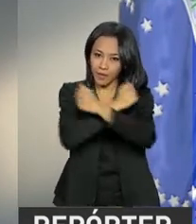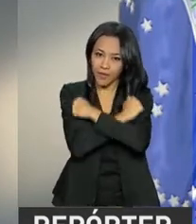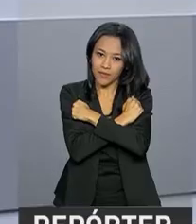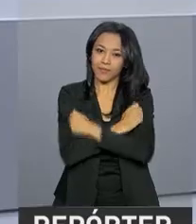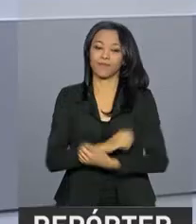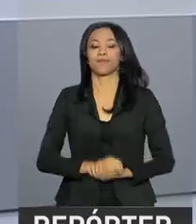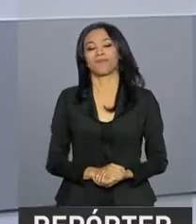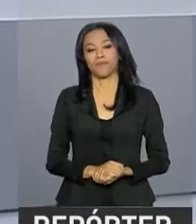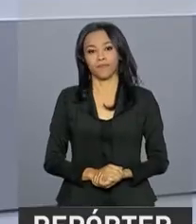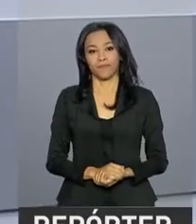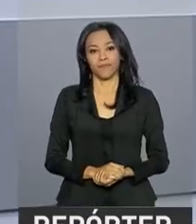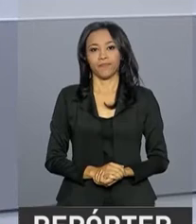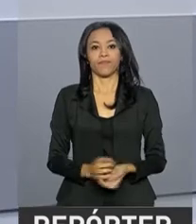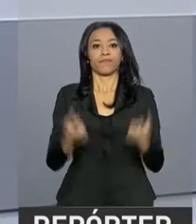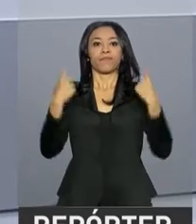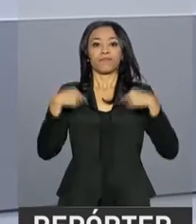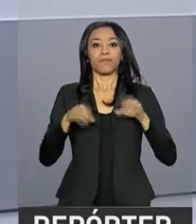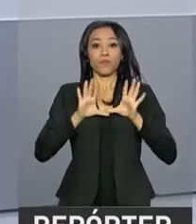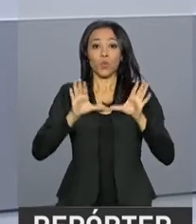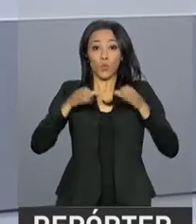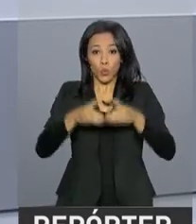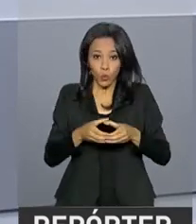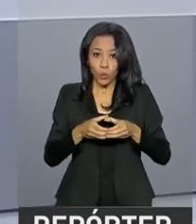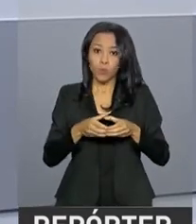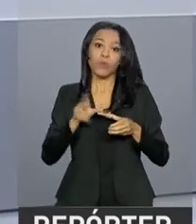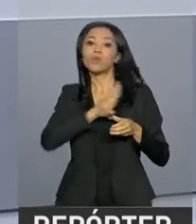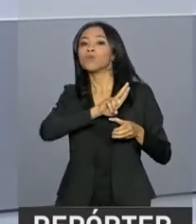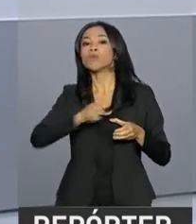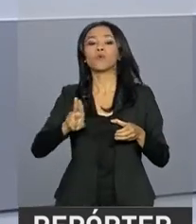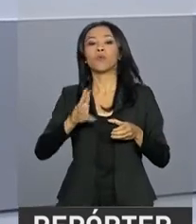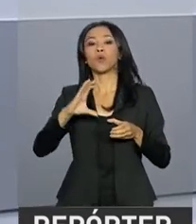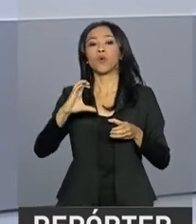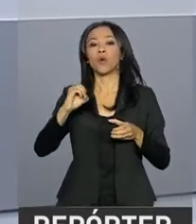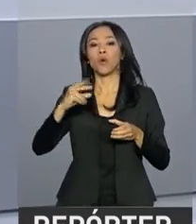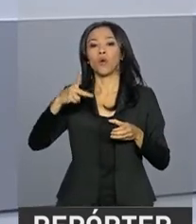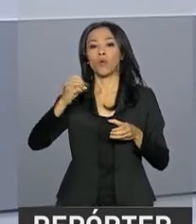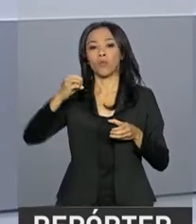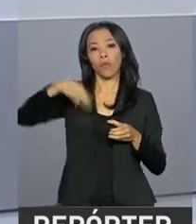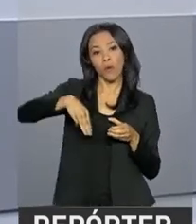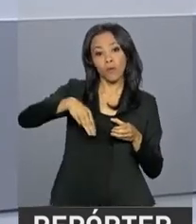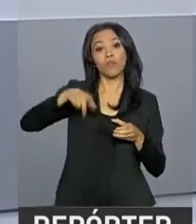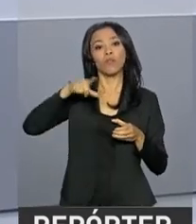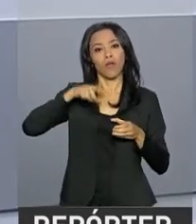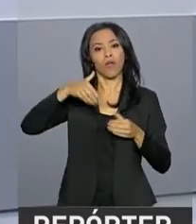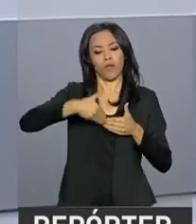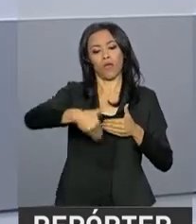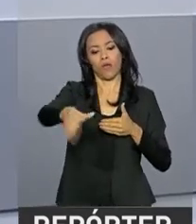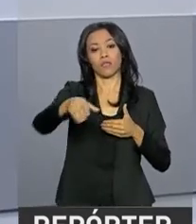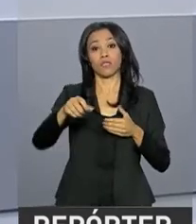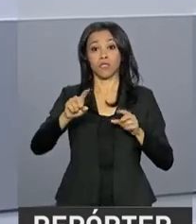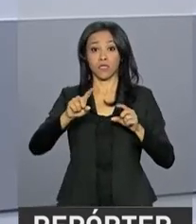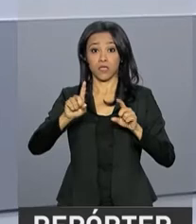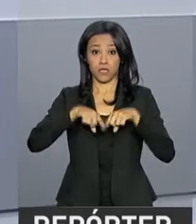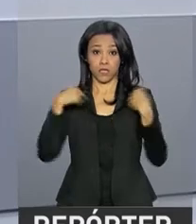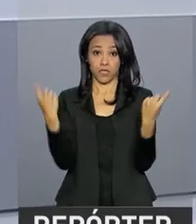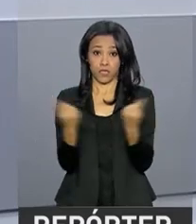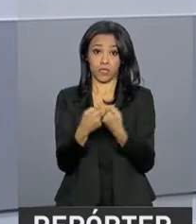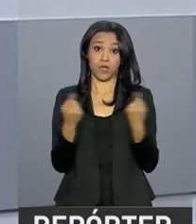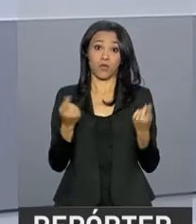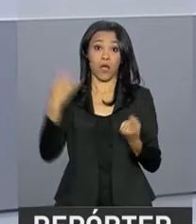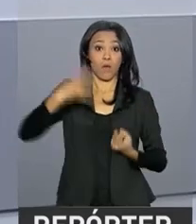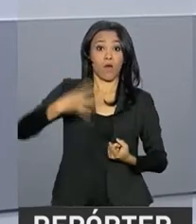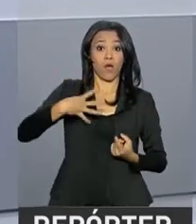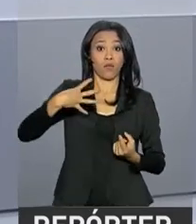abraço o comitê de política monetária do banco central copom realiza esta semana a quarta reunião do ano para